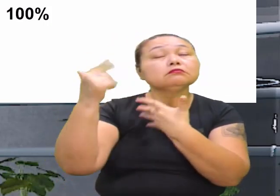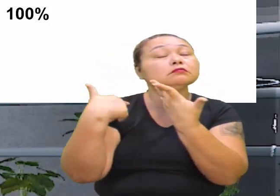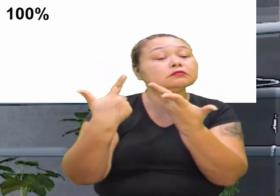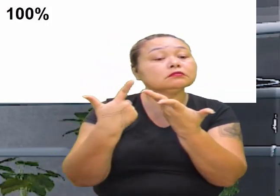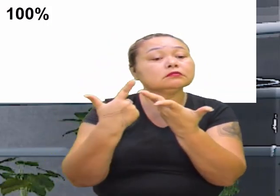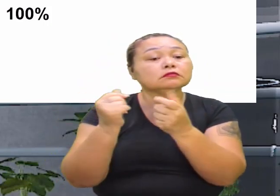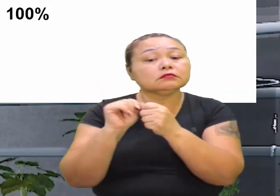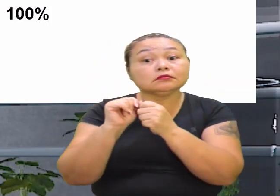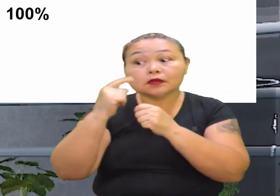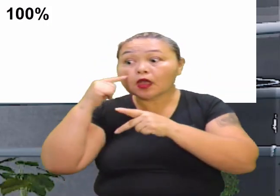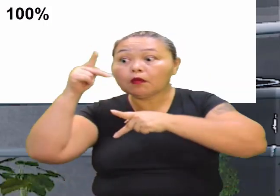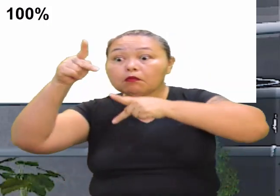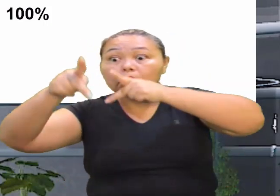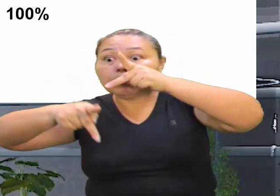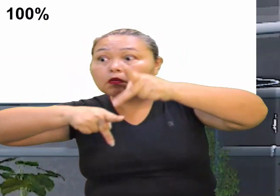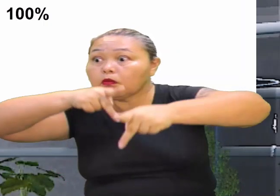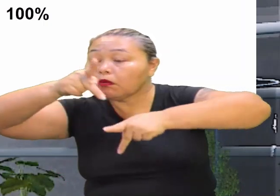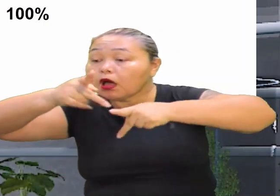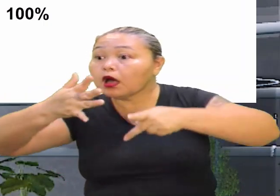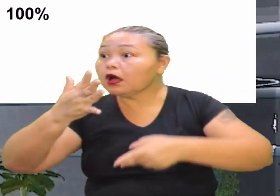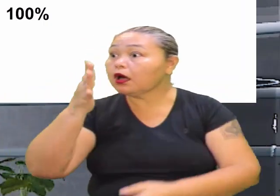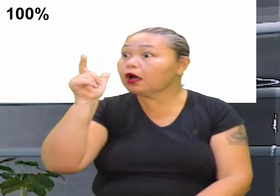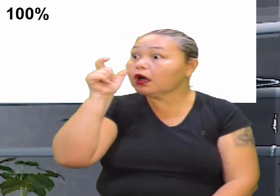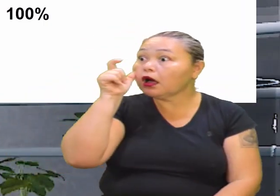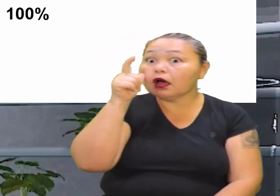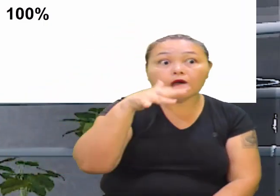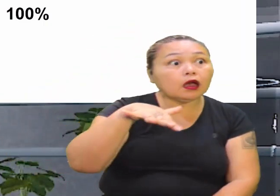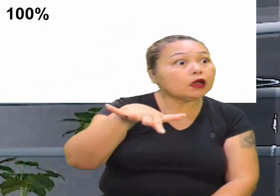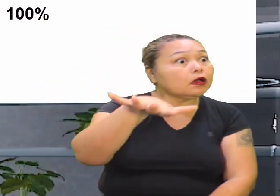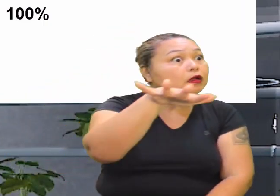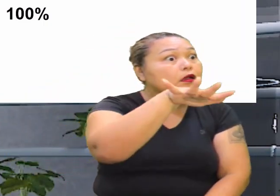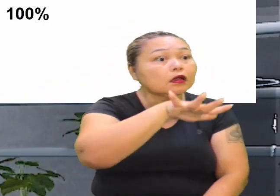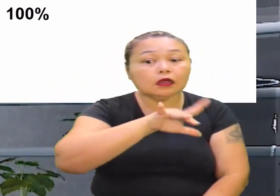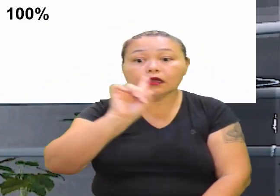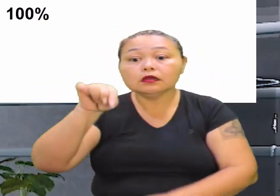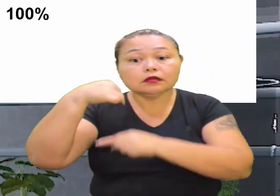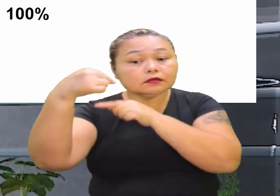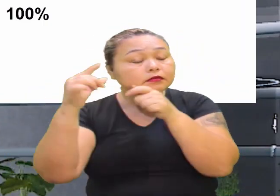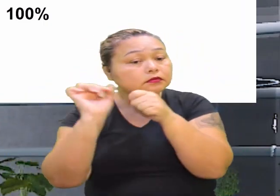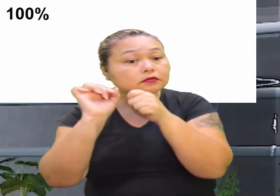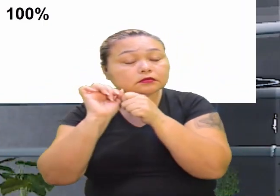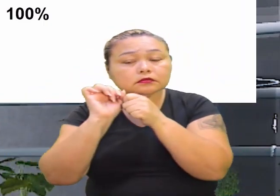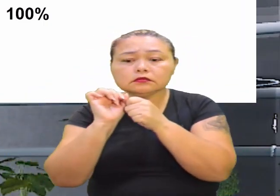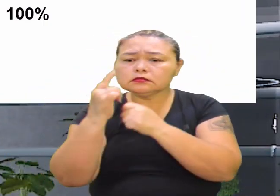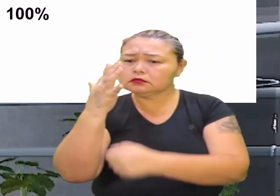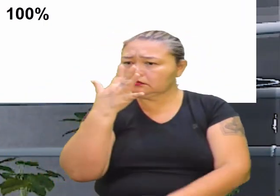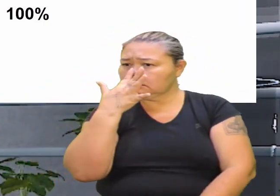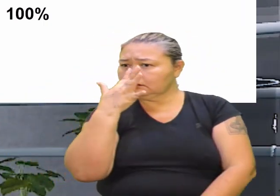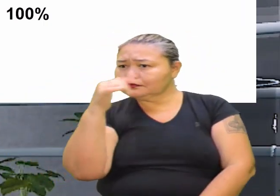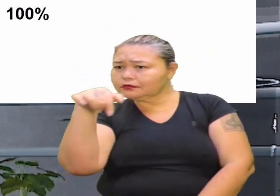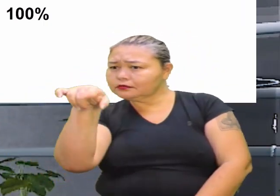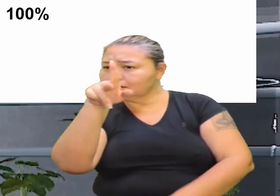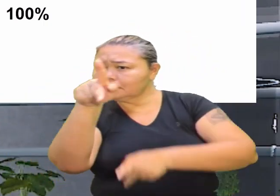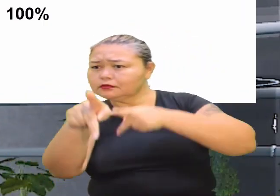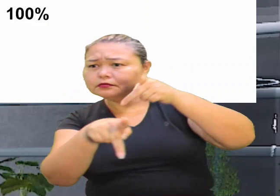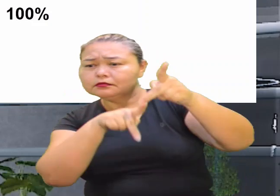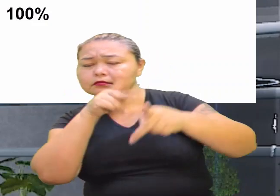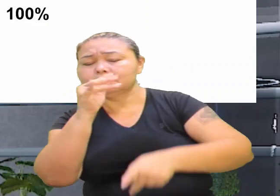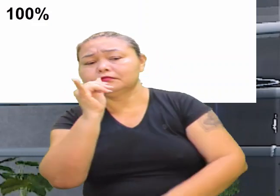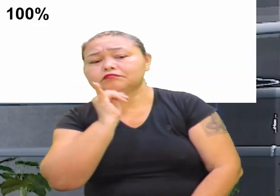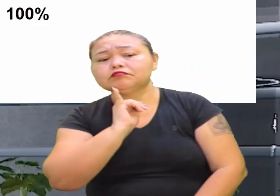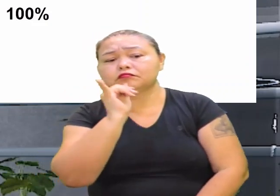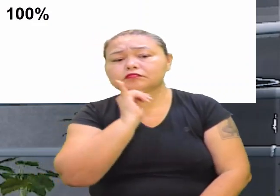para a população, eu observo o que é esperado. E toda vez que eu olho para a população, exemplo,